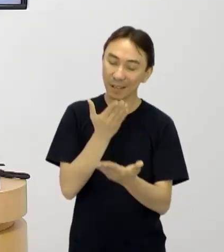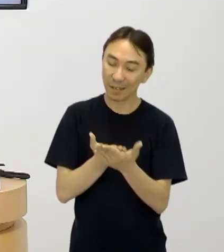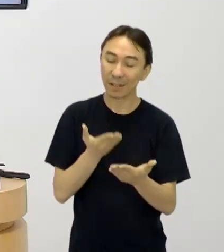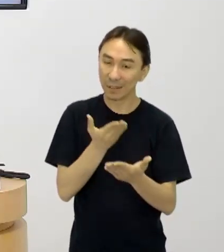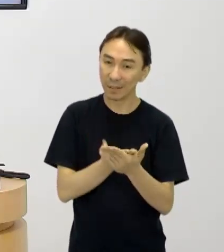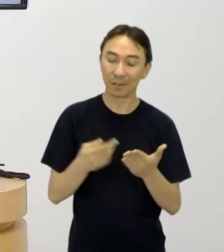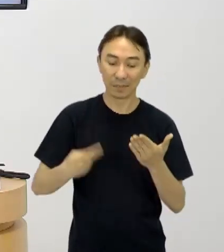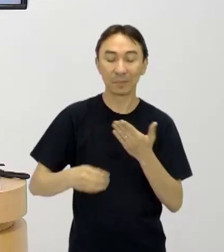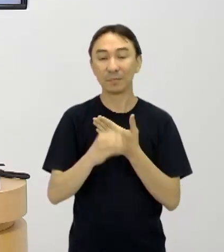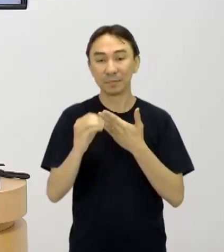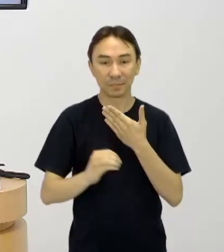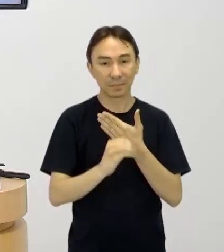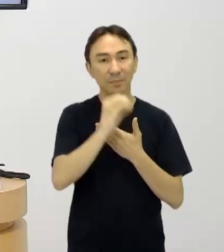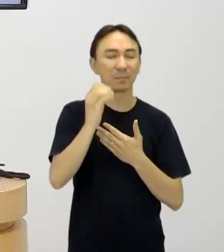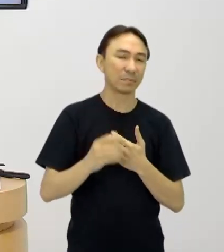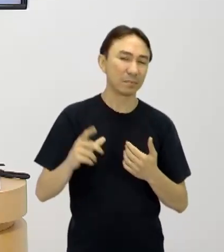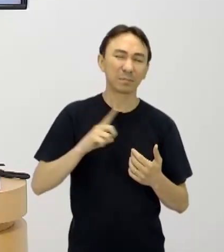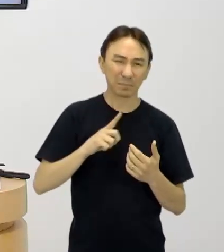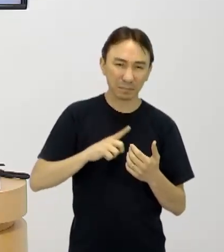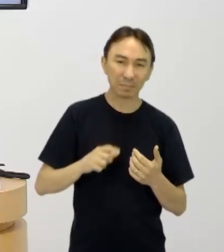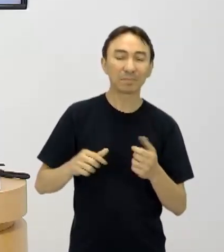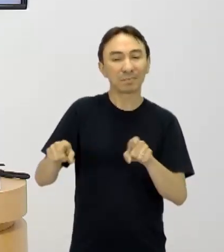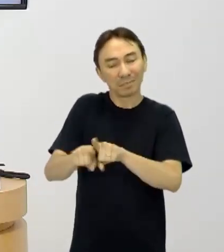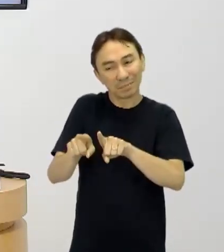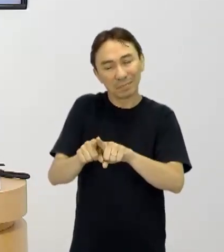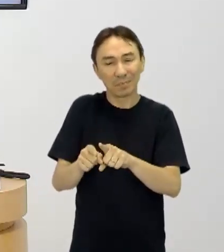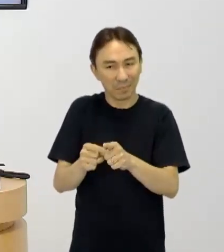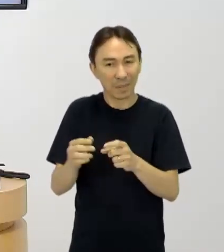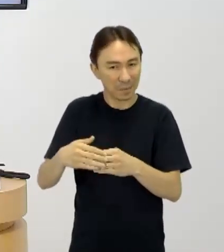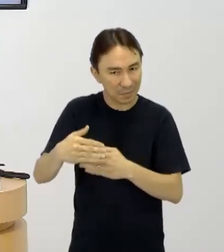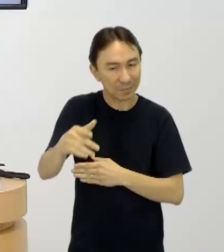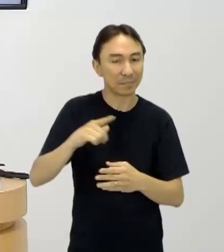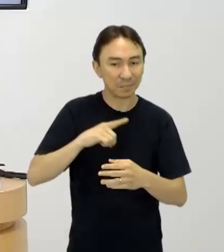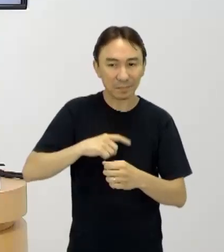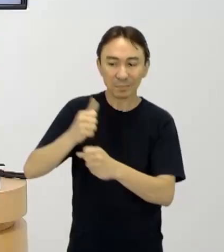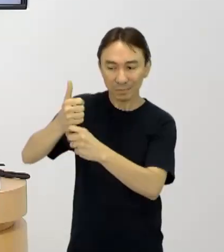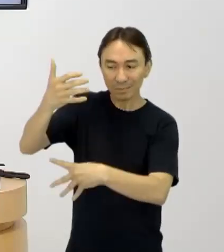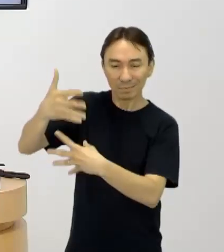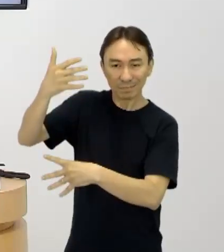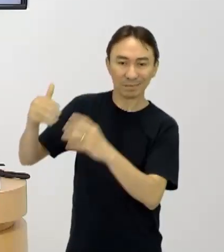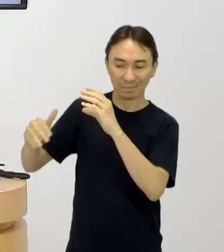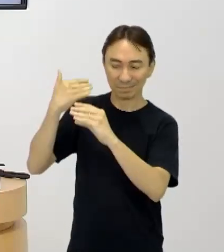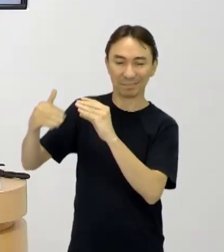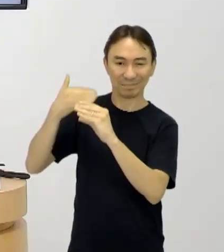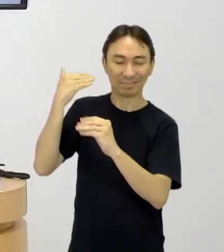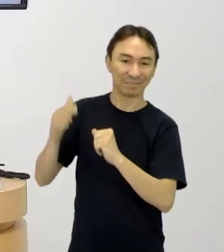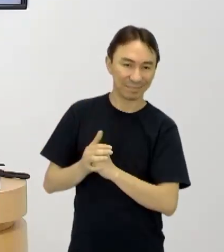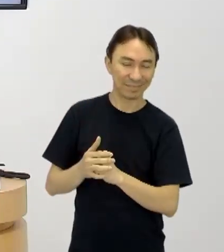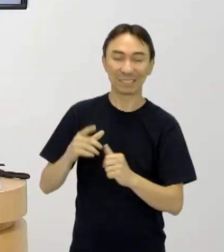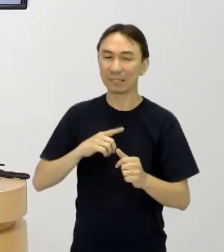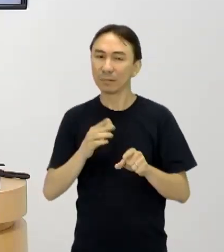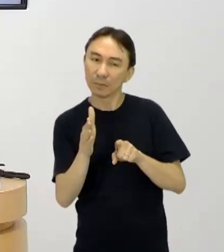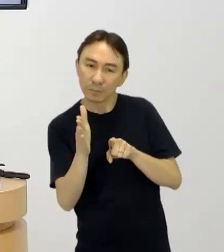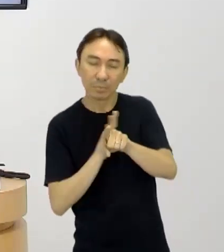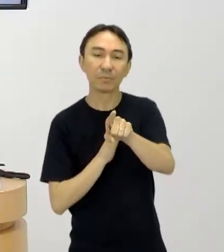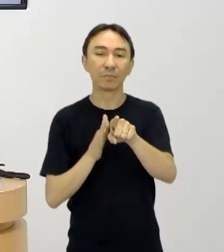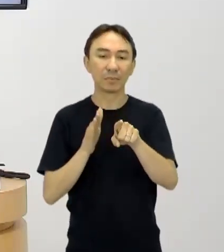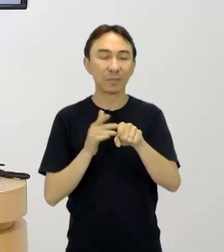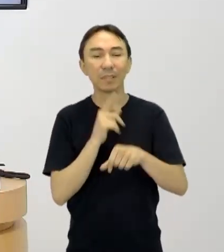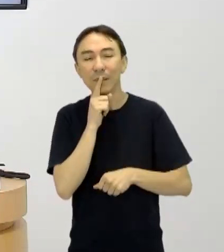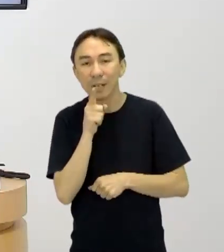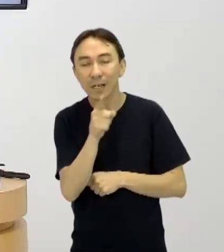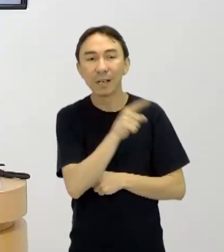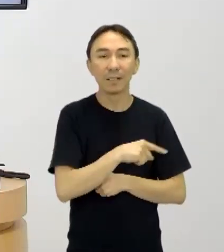tem interação, tem aquelas novidades que vocês gostam aí das enquetes e tudo mais, onde os alunos clicam ali na